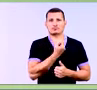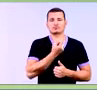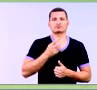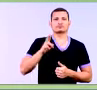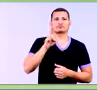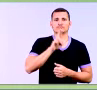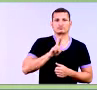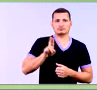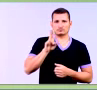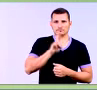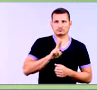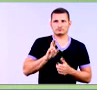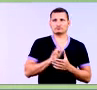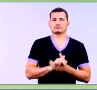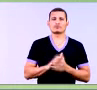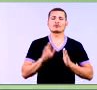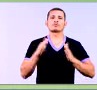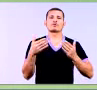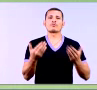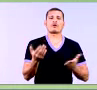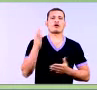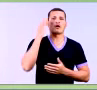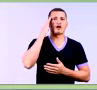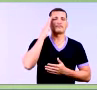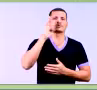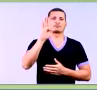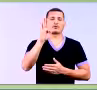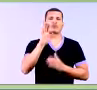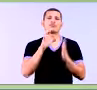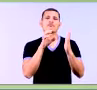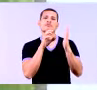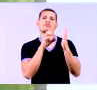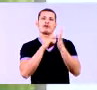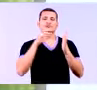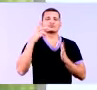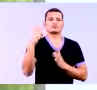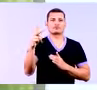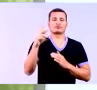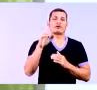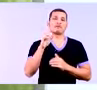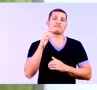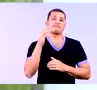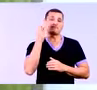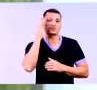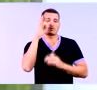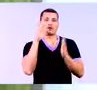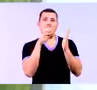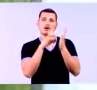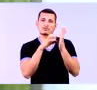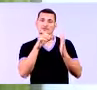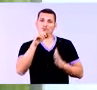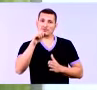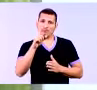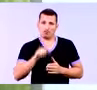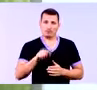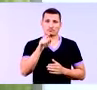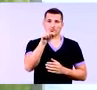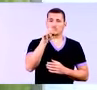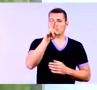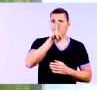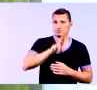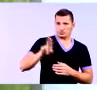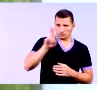usuários. Qual é a principal característica dele? A principal característica está em que você,